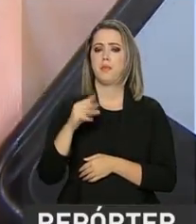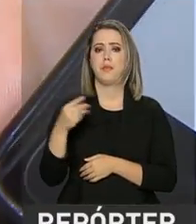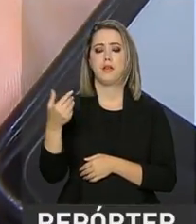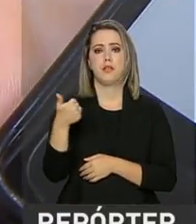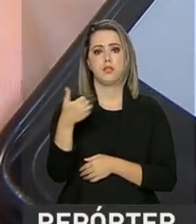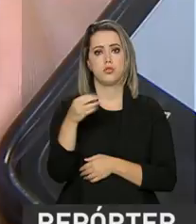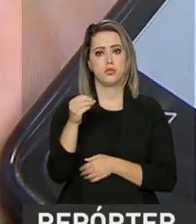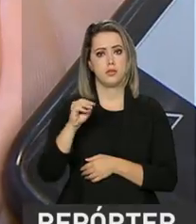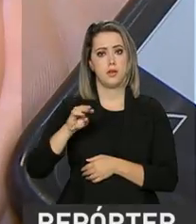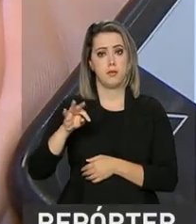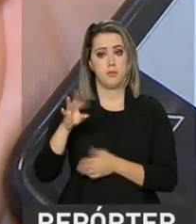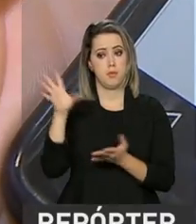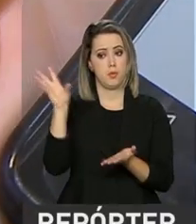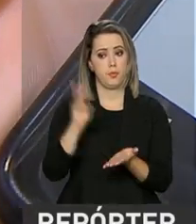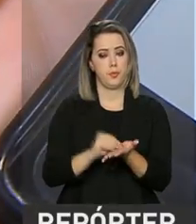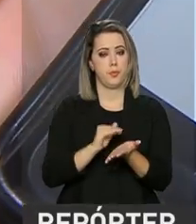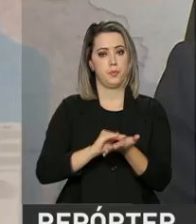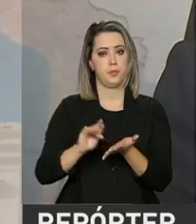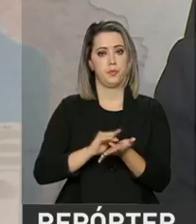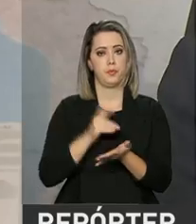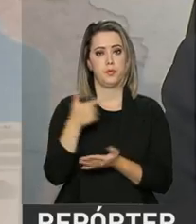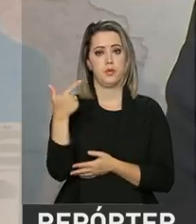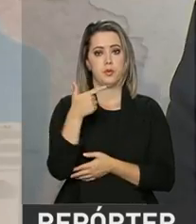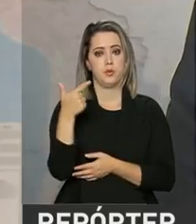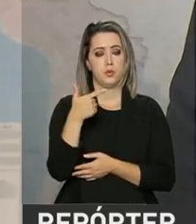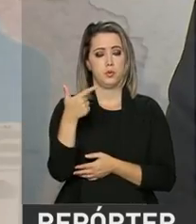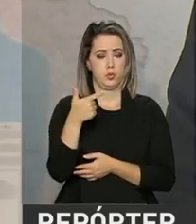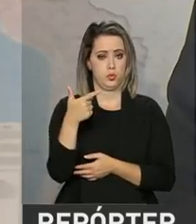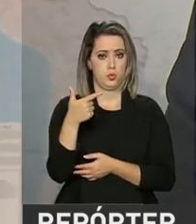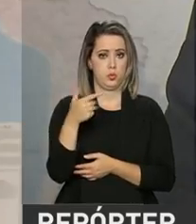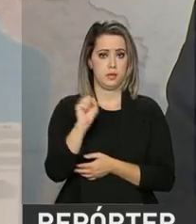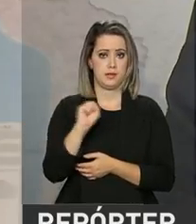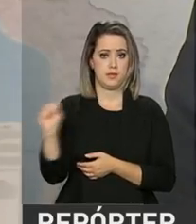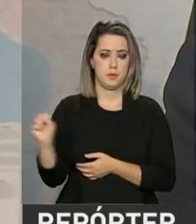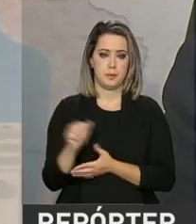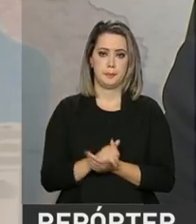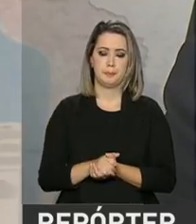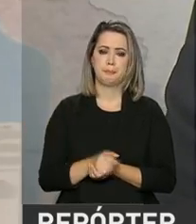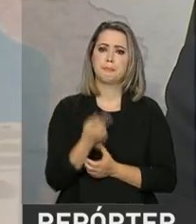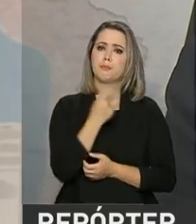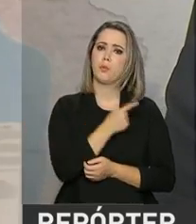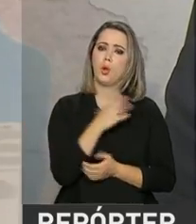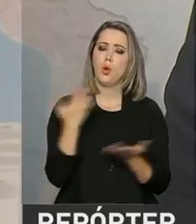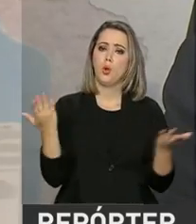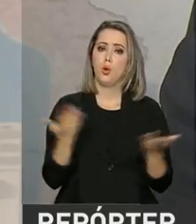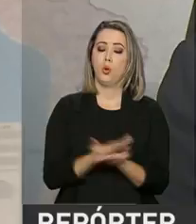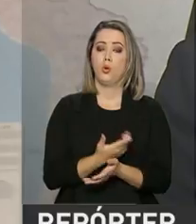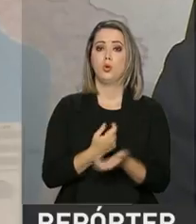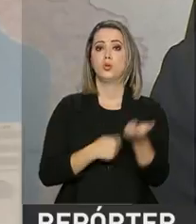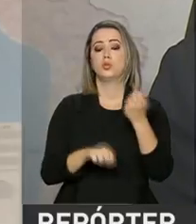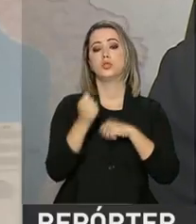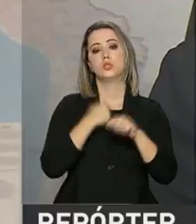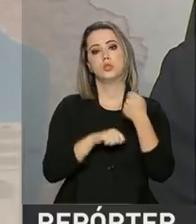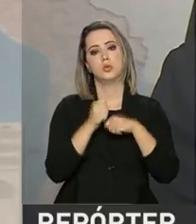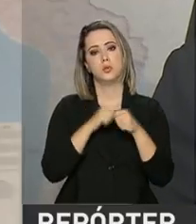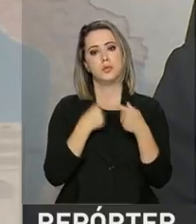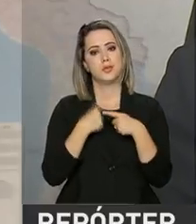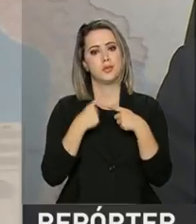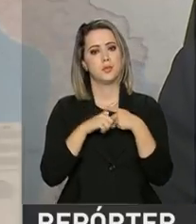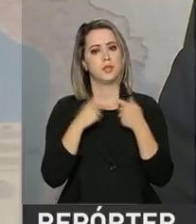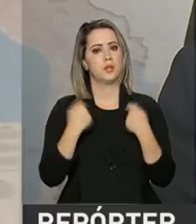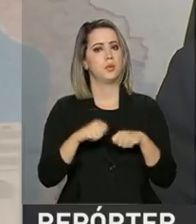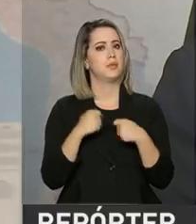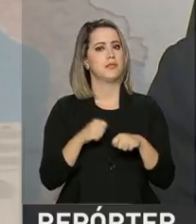100.000 downloads em duas semanas o trabalhador ele hoje ele economiza ao não ter que gastar com